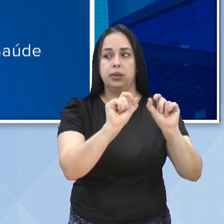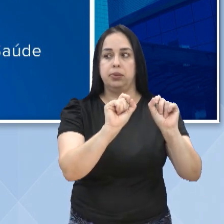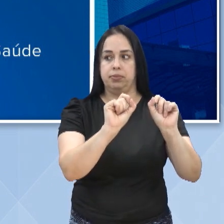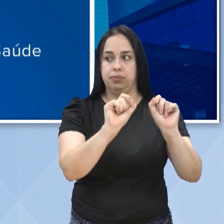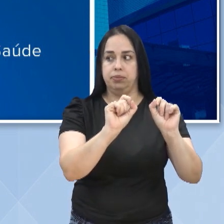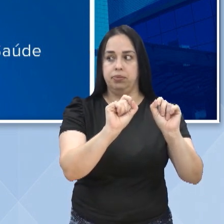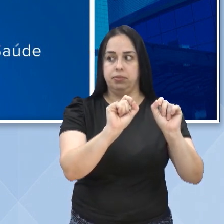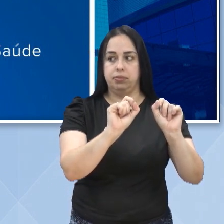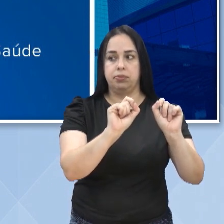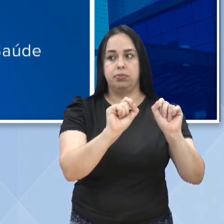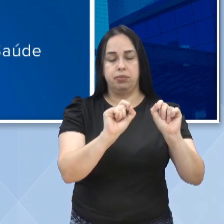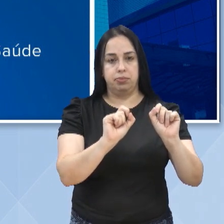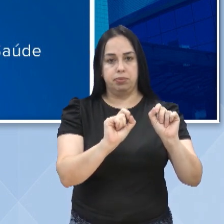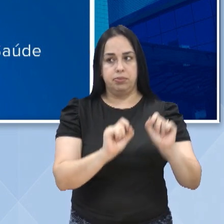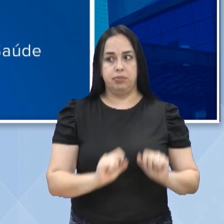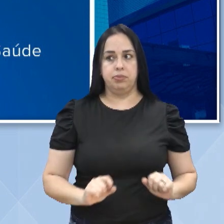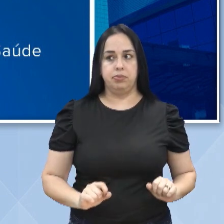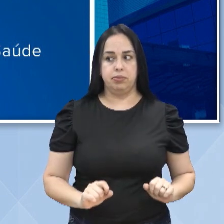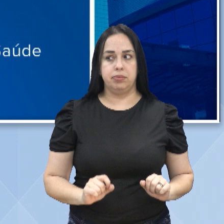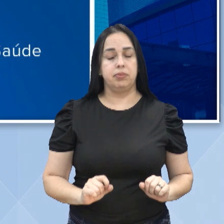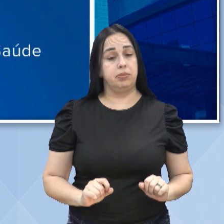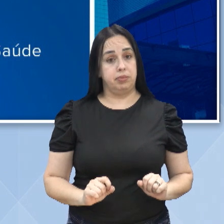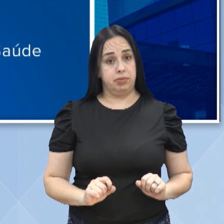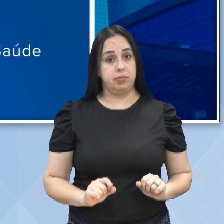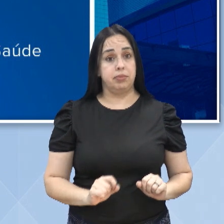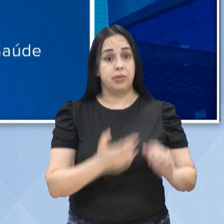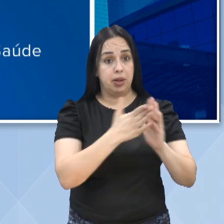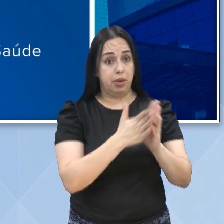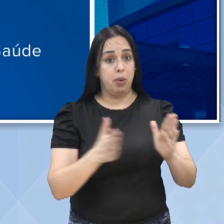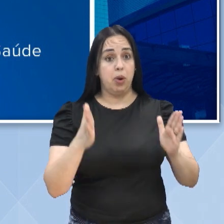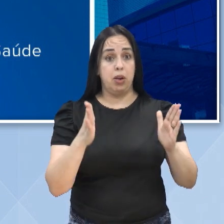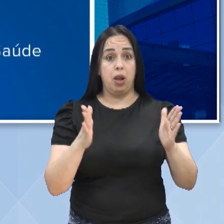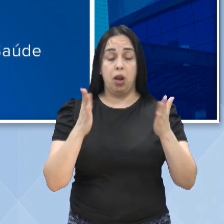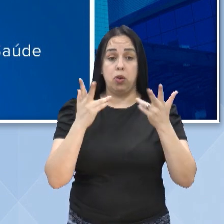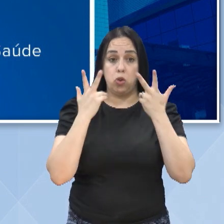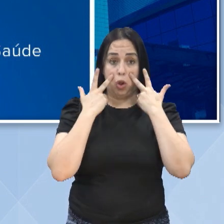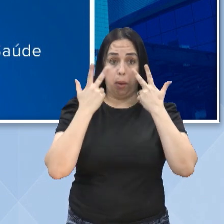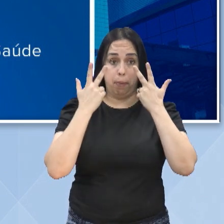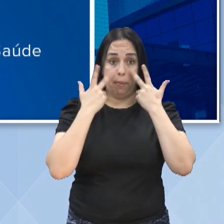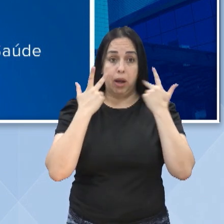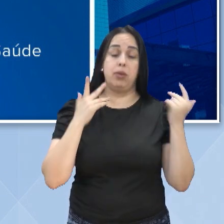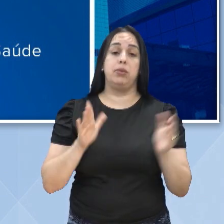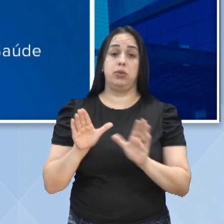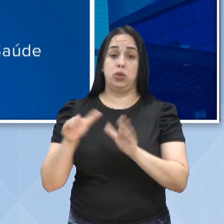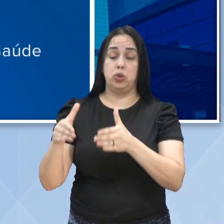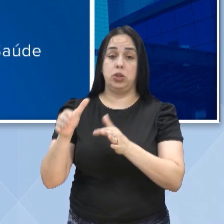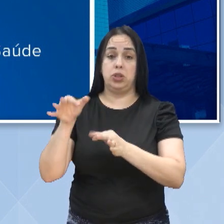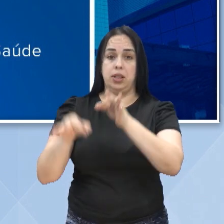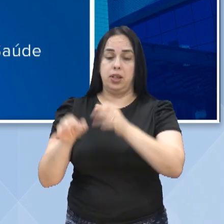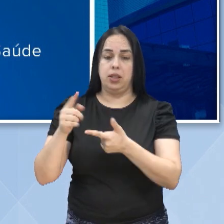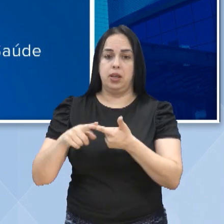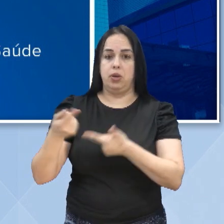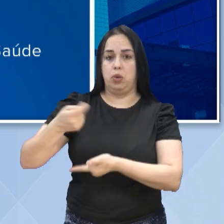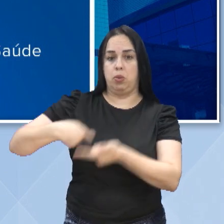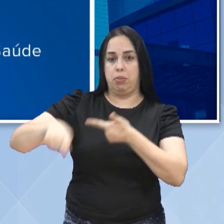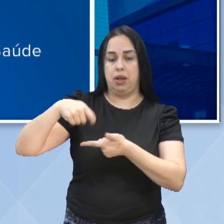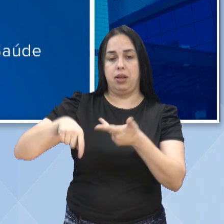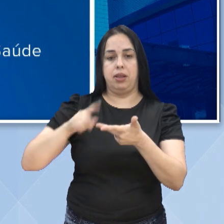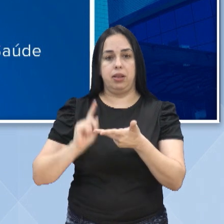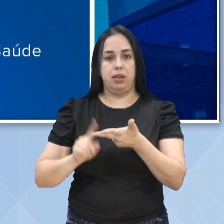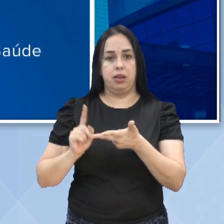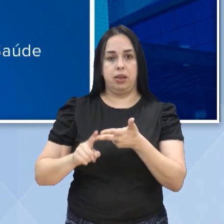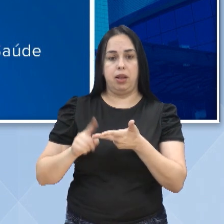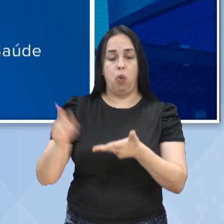da outras providências. O rito é ordinário, comissões de Justiça, Economia